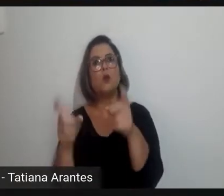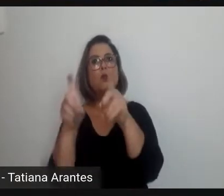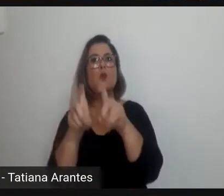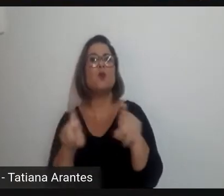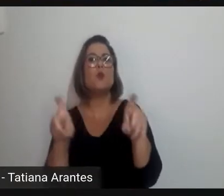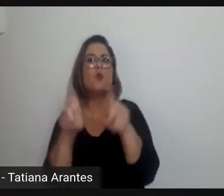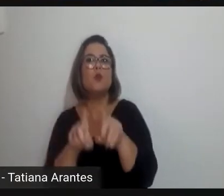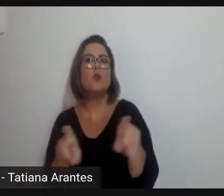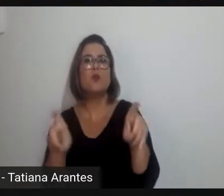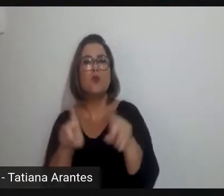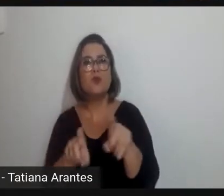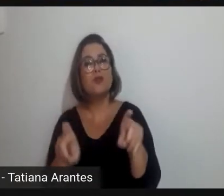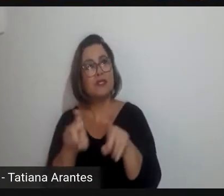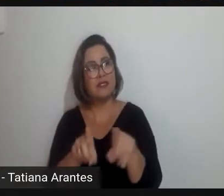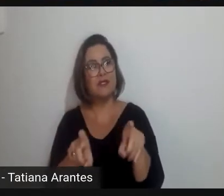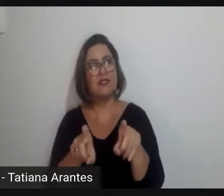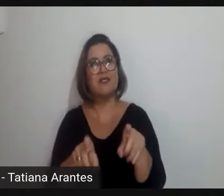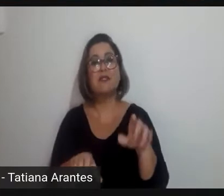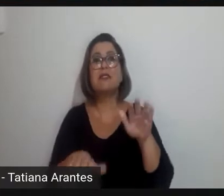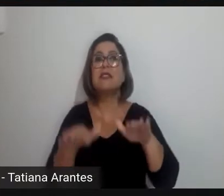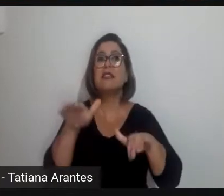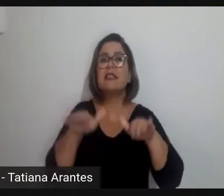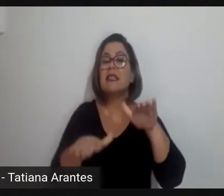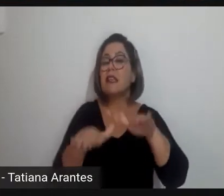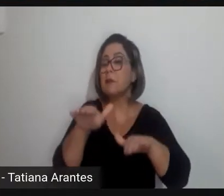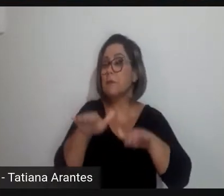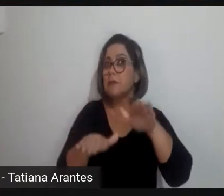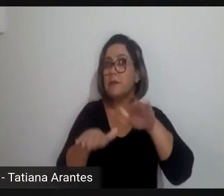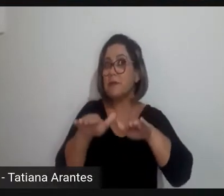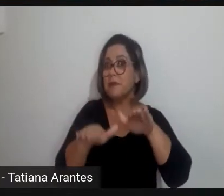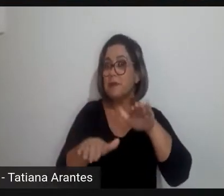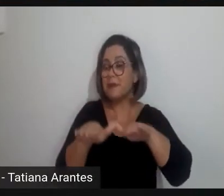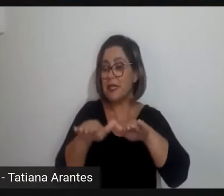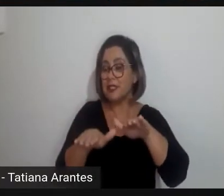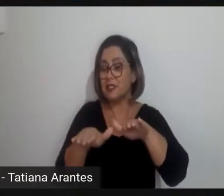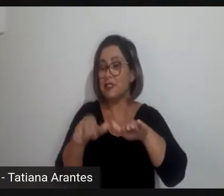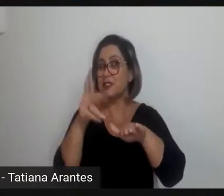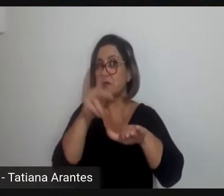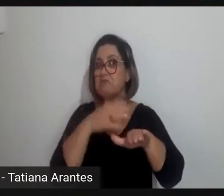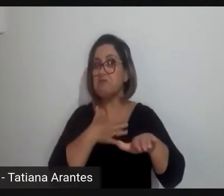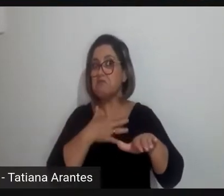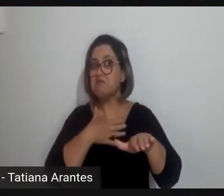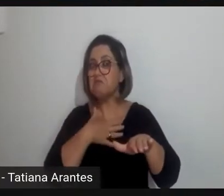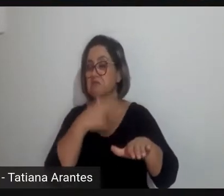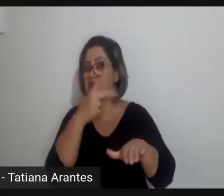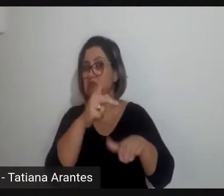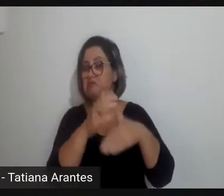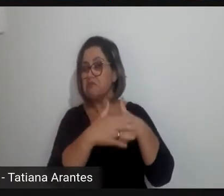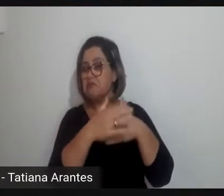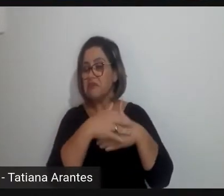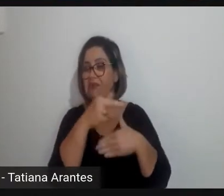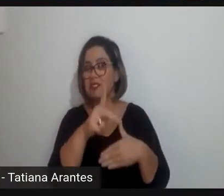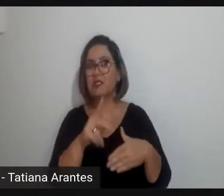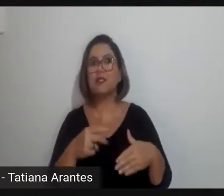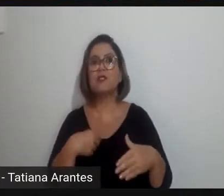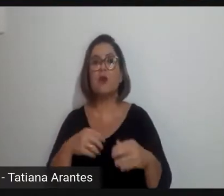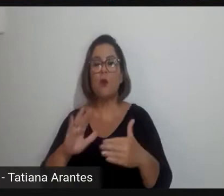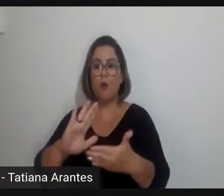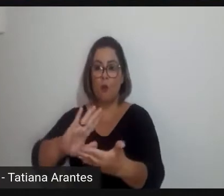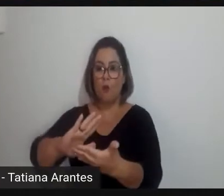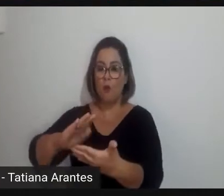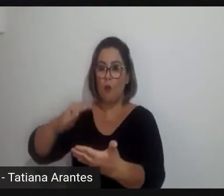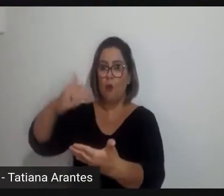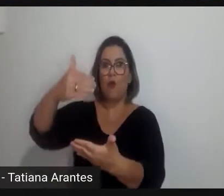Isso vai depender do uso, né? O notebook, ele é muito adequado para quando eu for